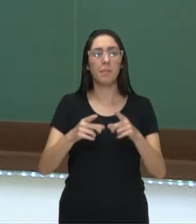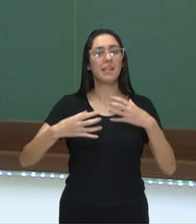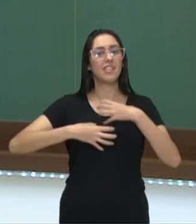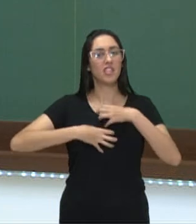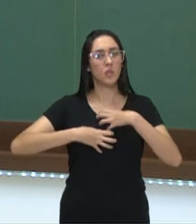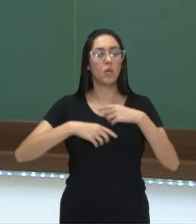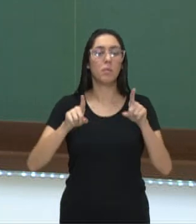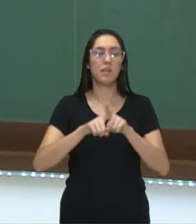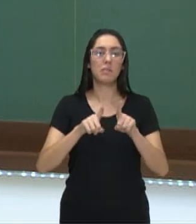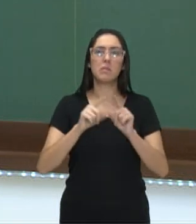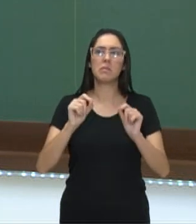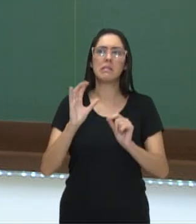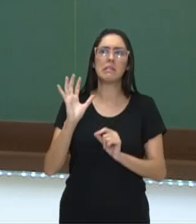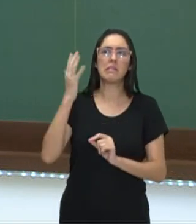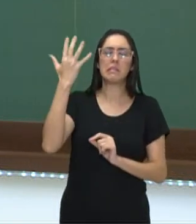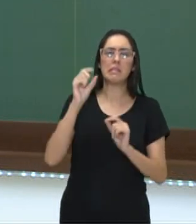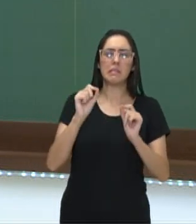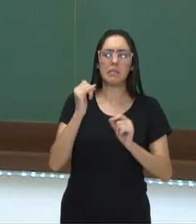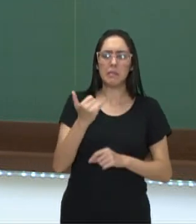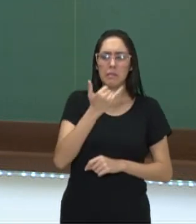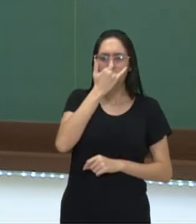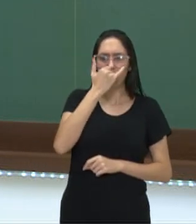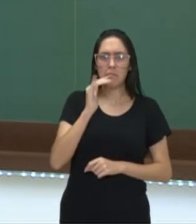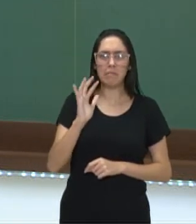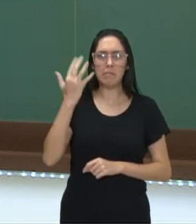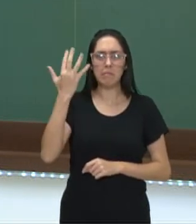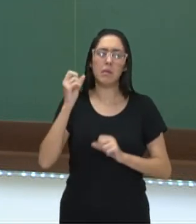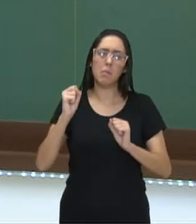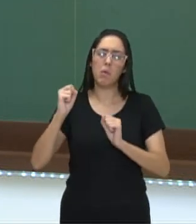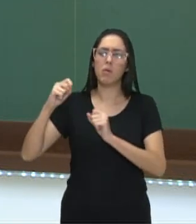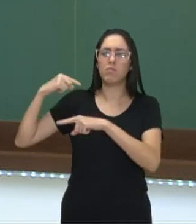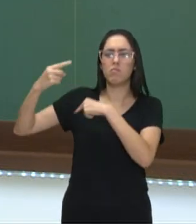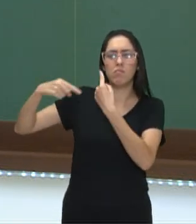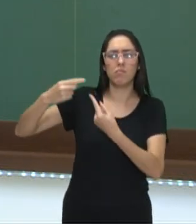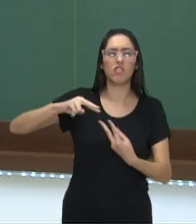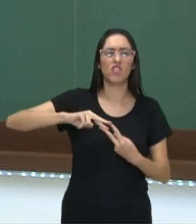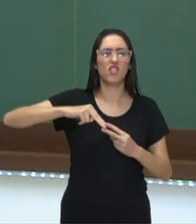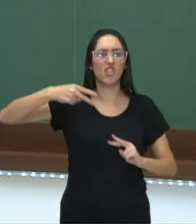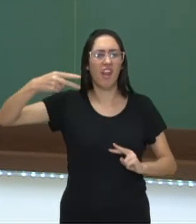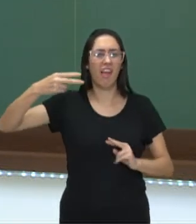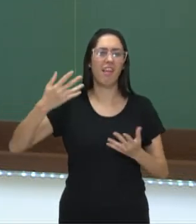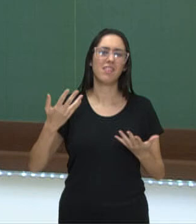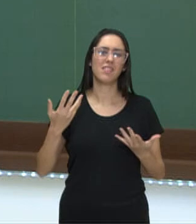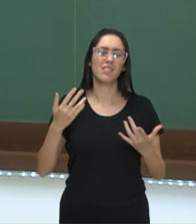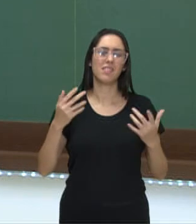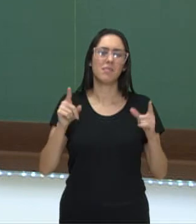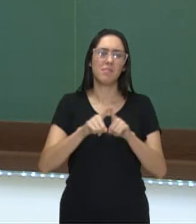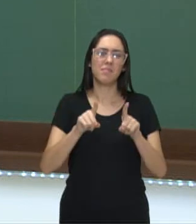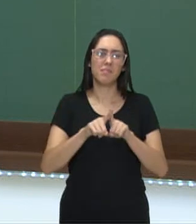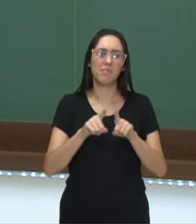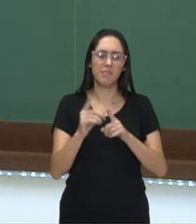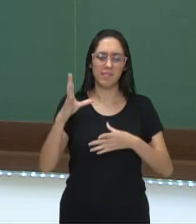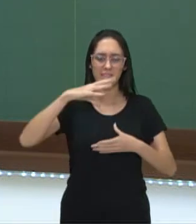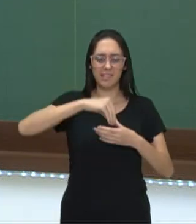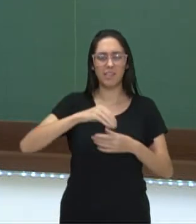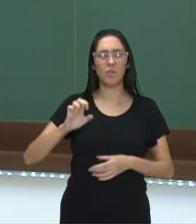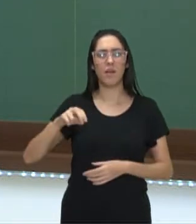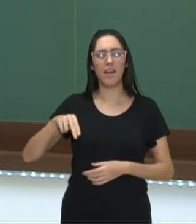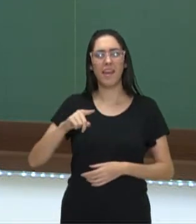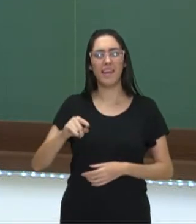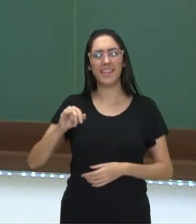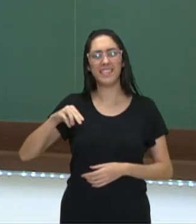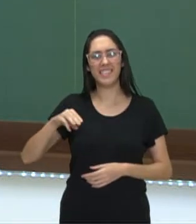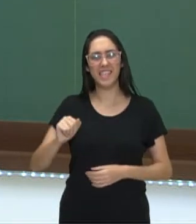e possíveis causas, o que pode ter causado, né? Herança genética, a diminuição do trabalho da enzima dentro do